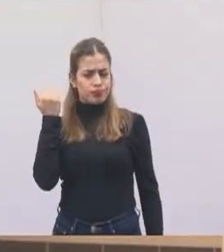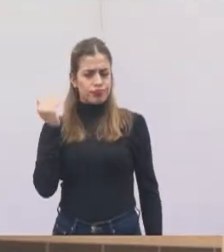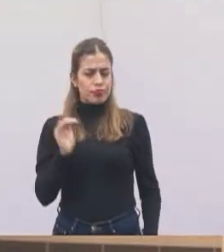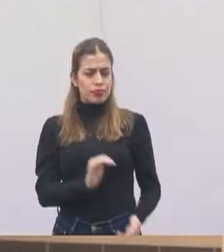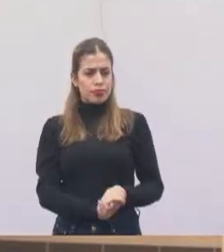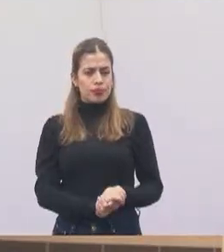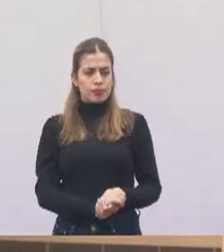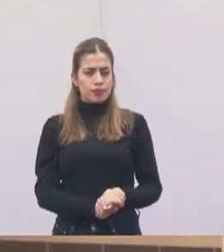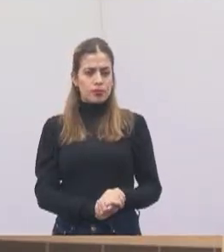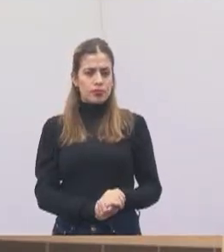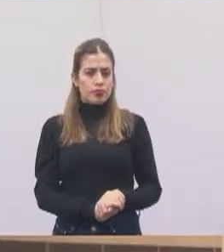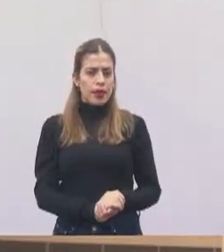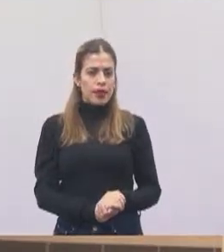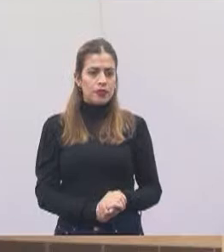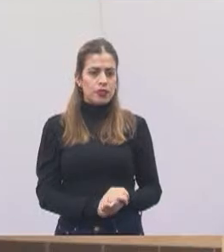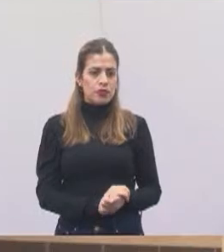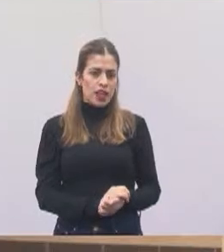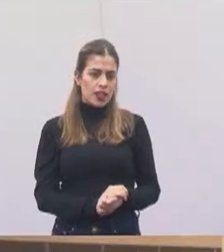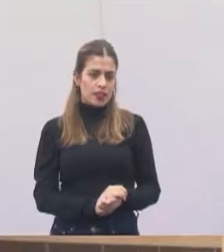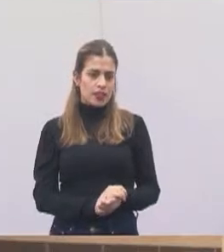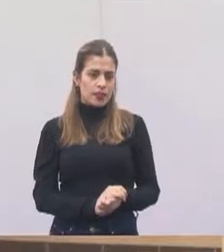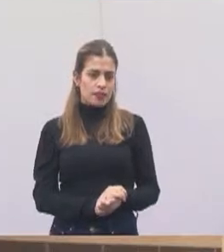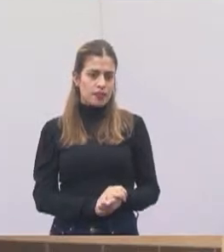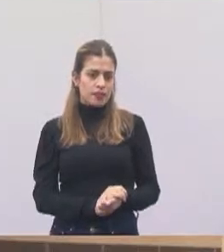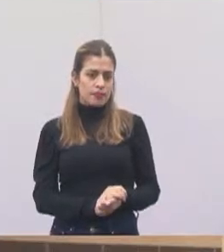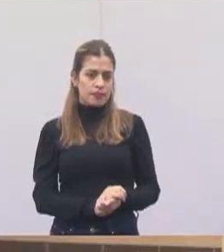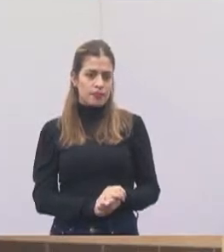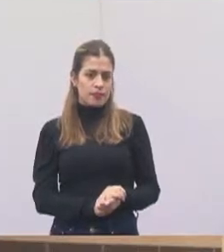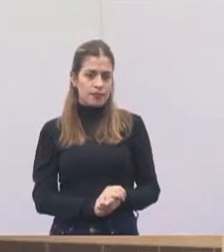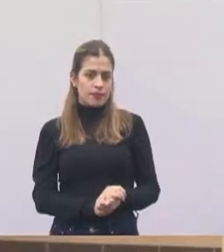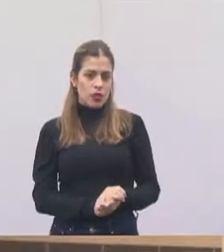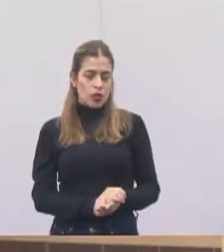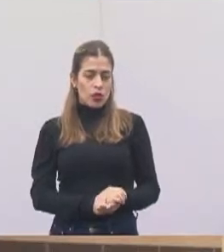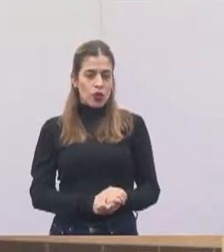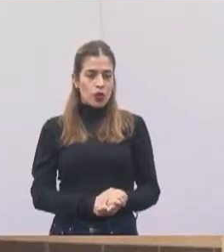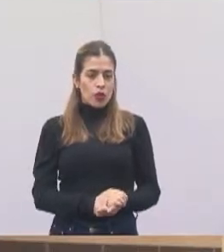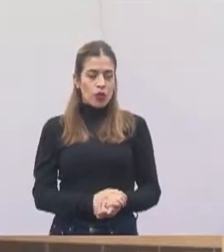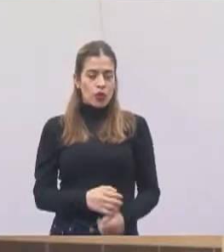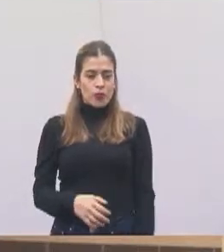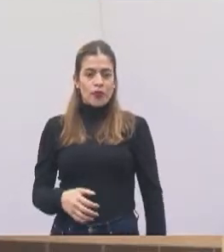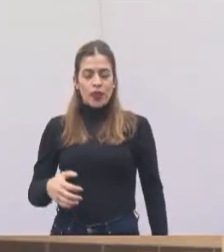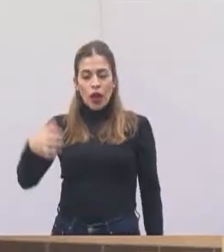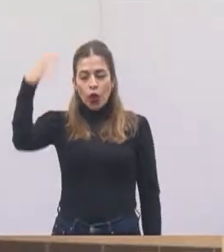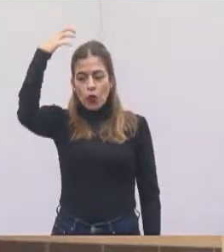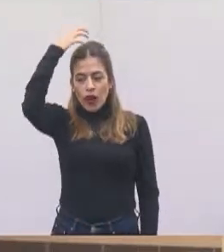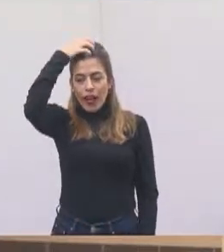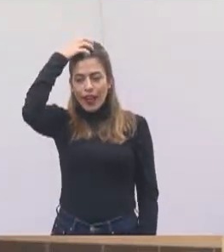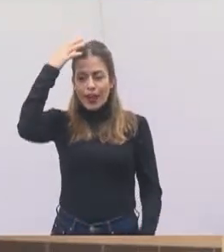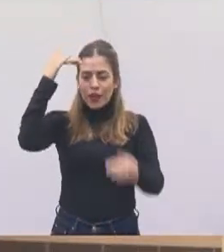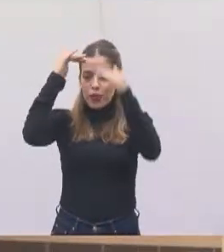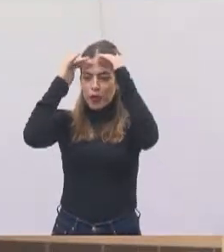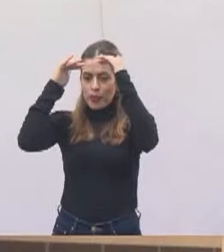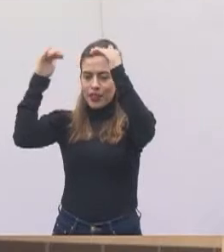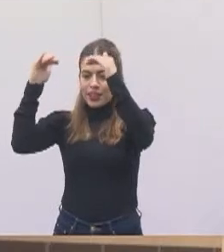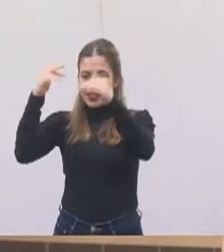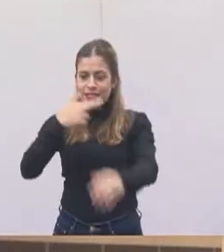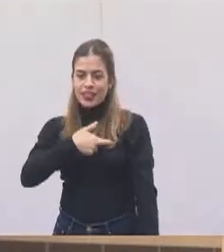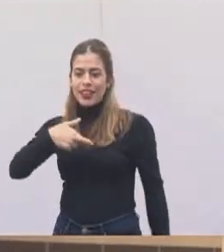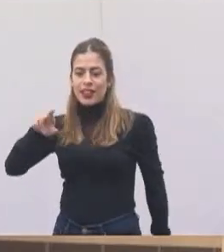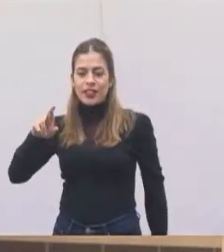império, ele obedecia a uma única religião. O império obedecia a uma única